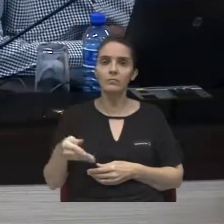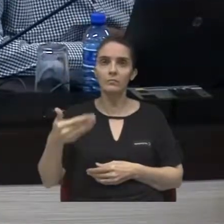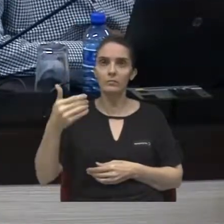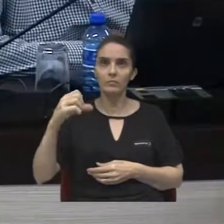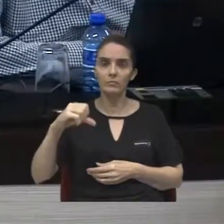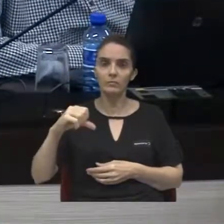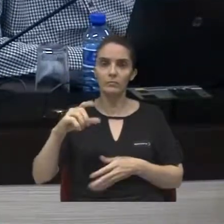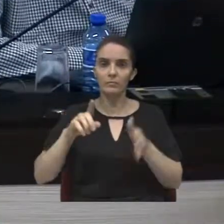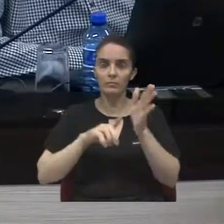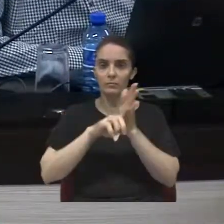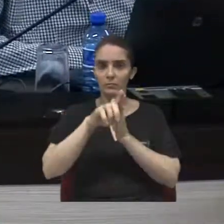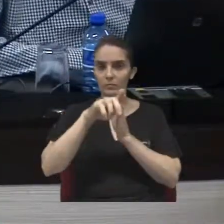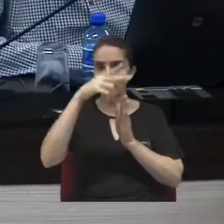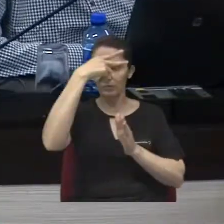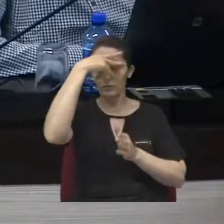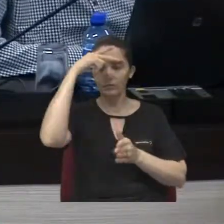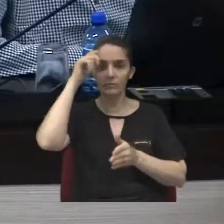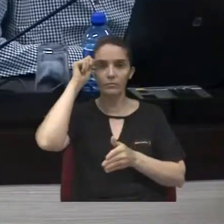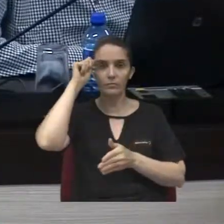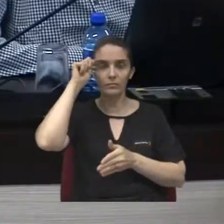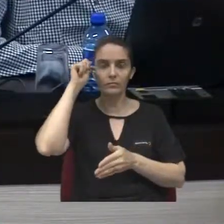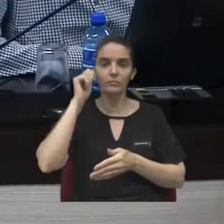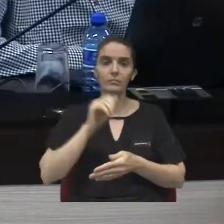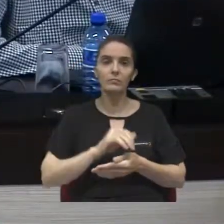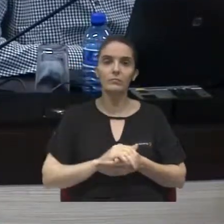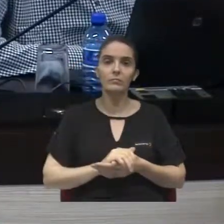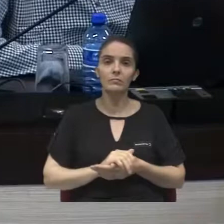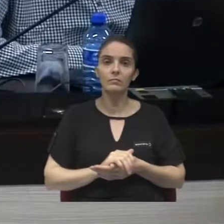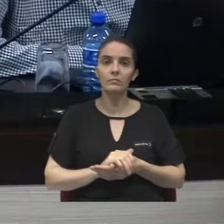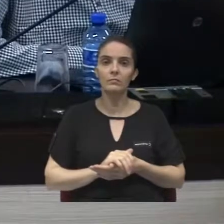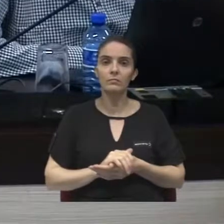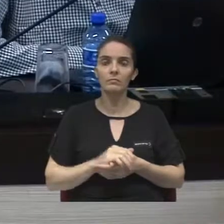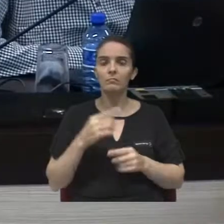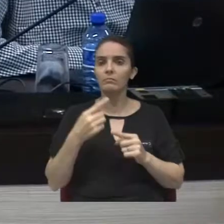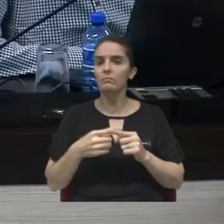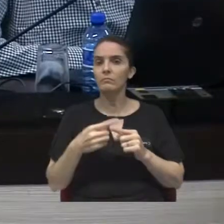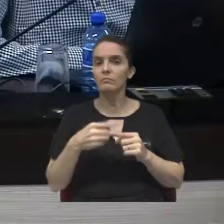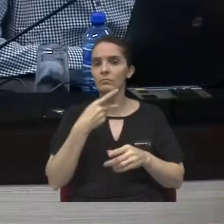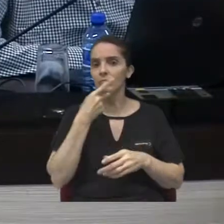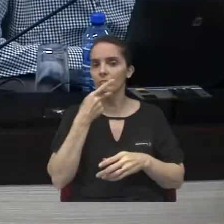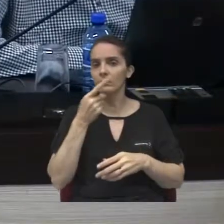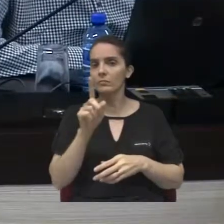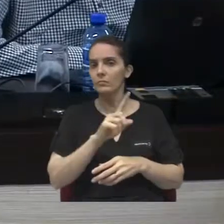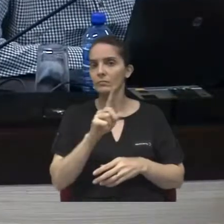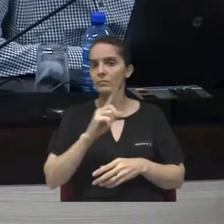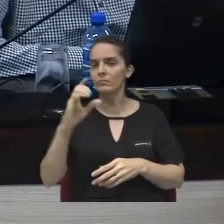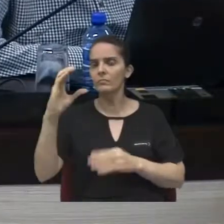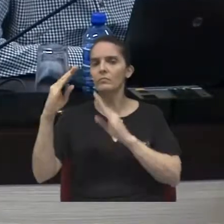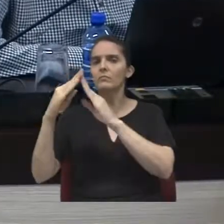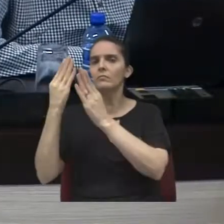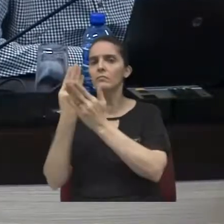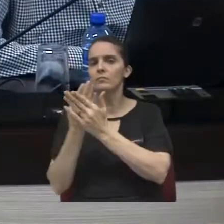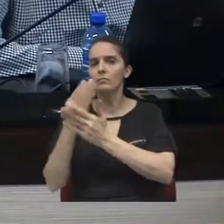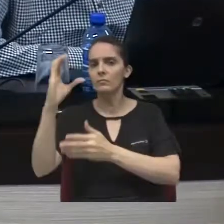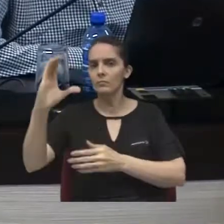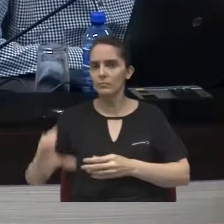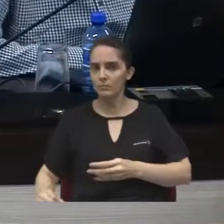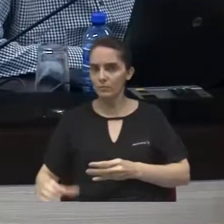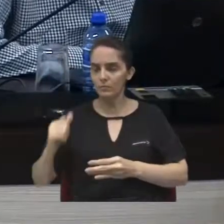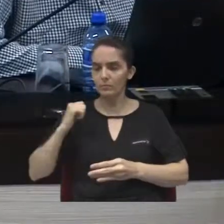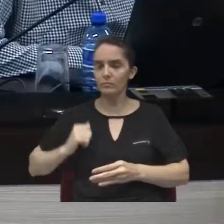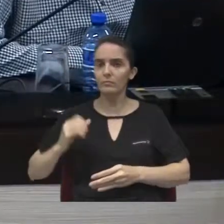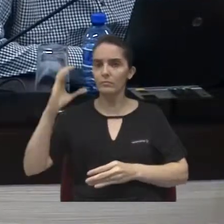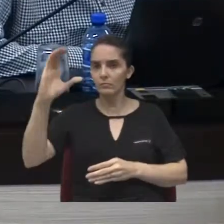117/2019 requer informações ao Poder Executivo sobre as recusas nas ofertas de vagas em creche e bolsas creches